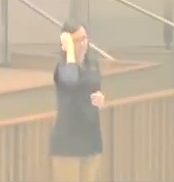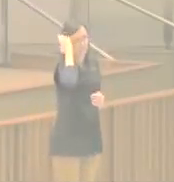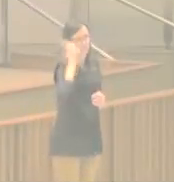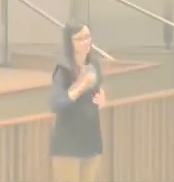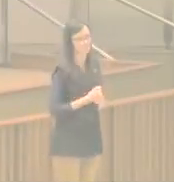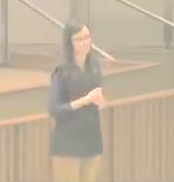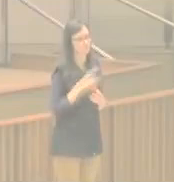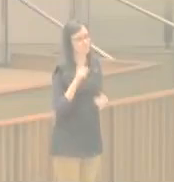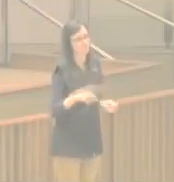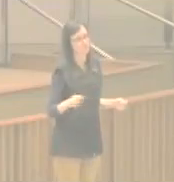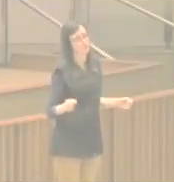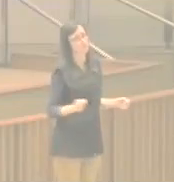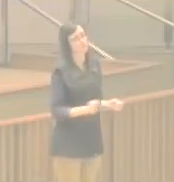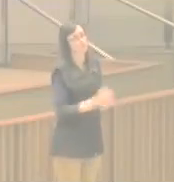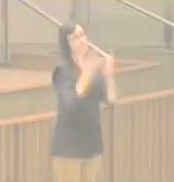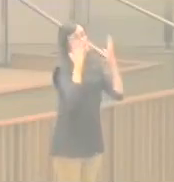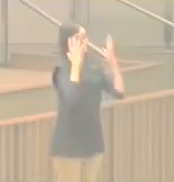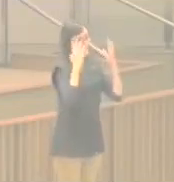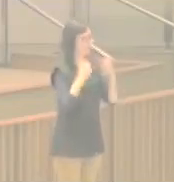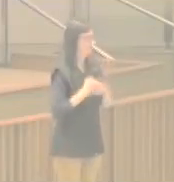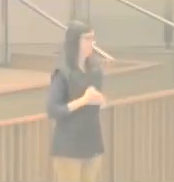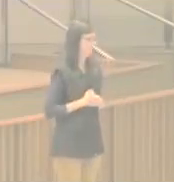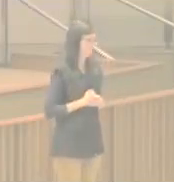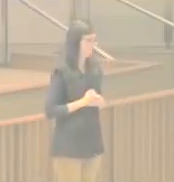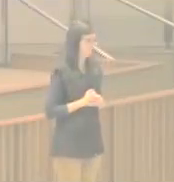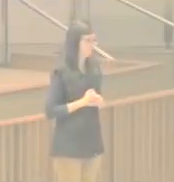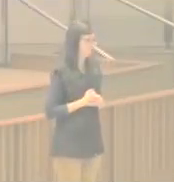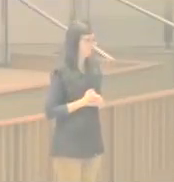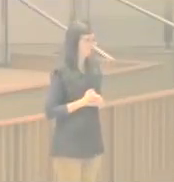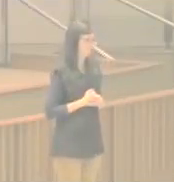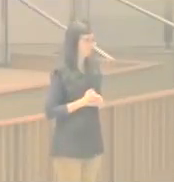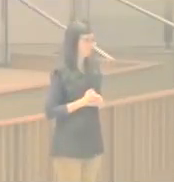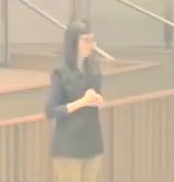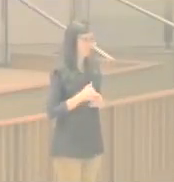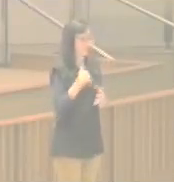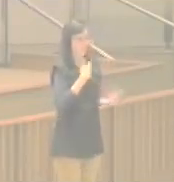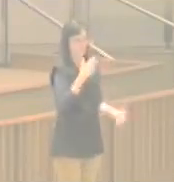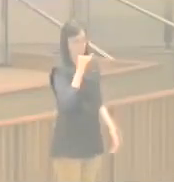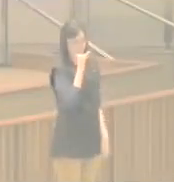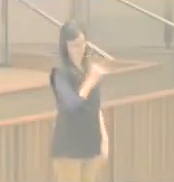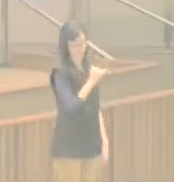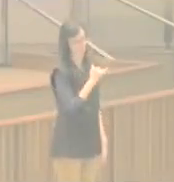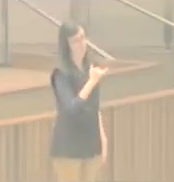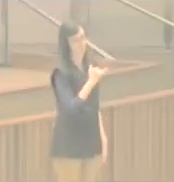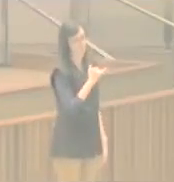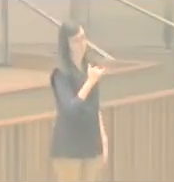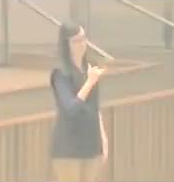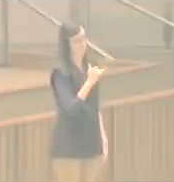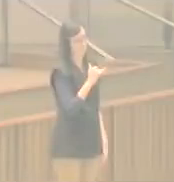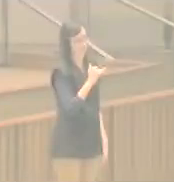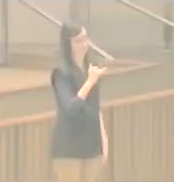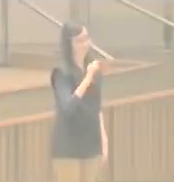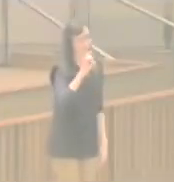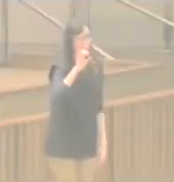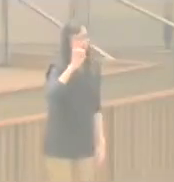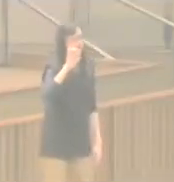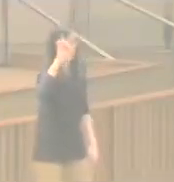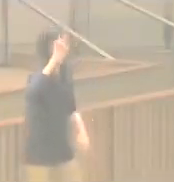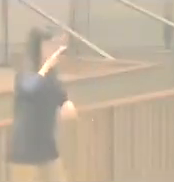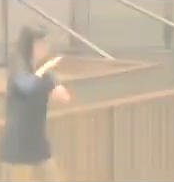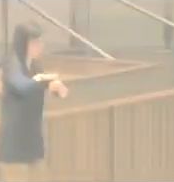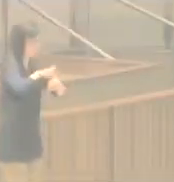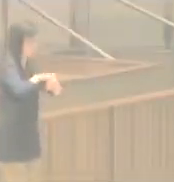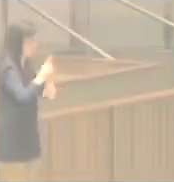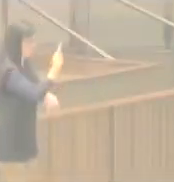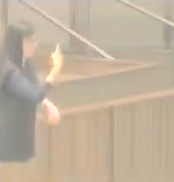É um milagre. E eu queria dizer para você que a obra de Deus na nossa